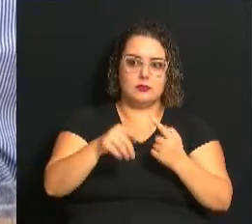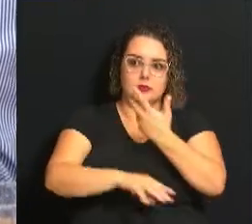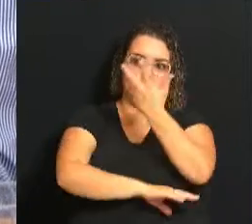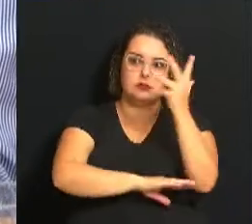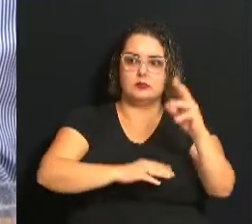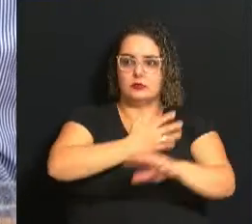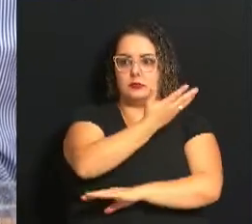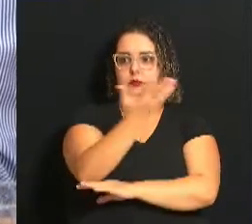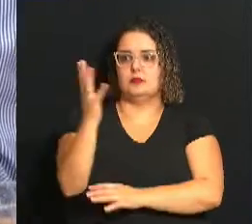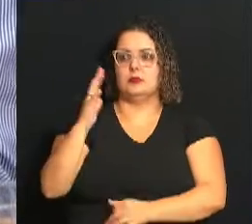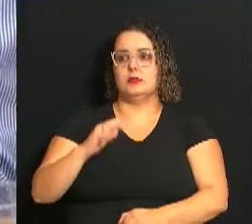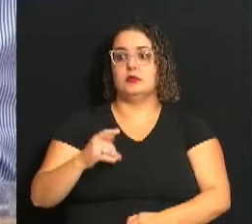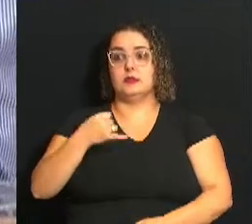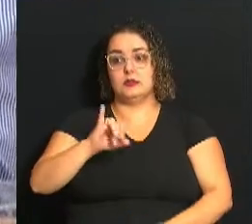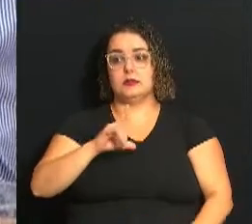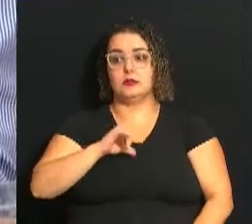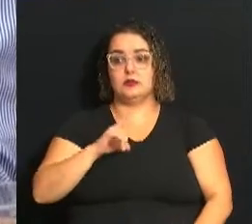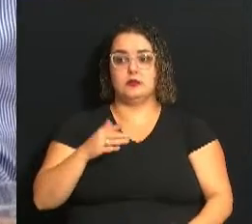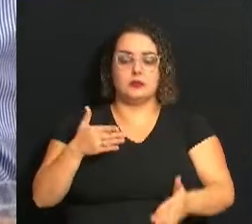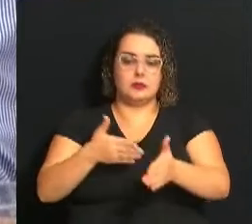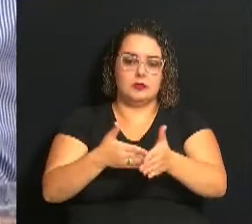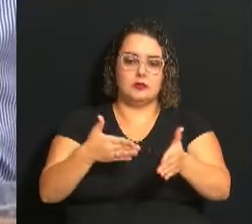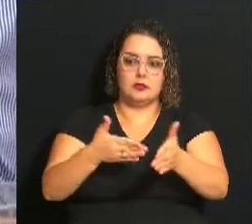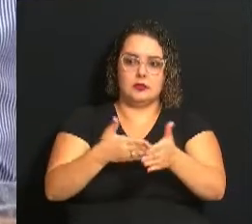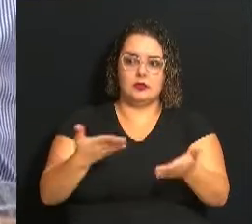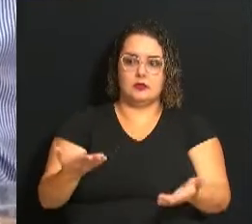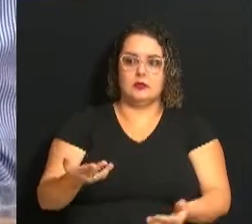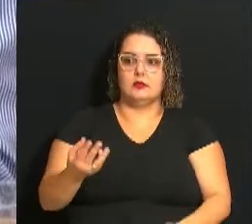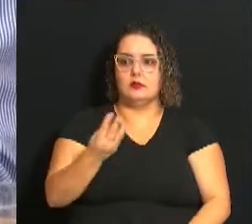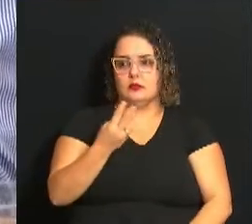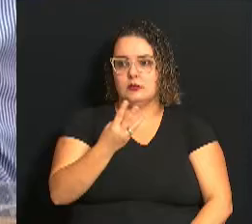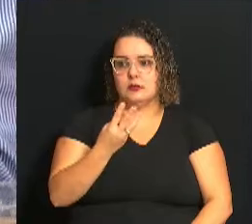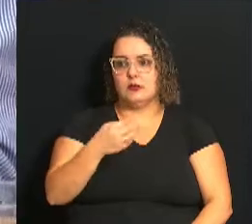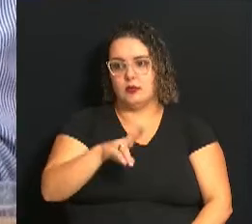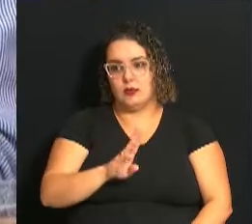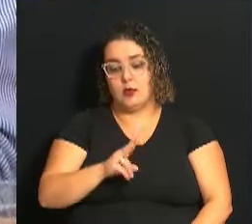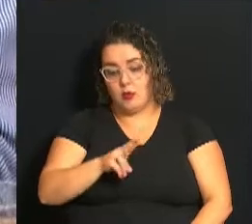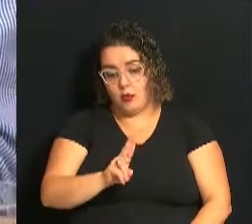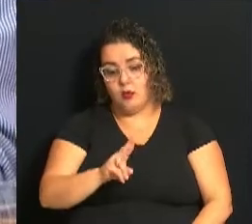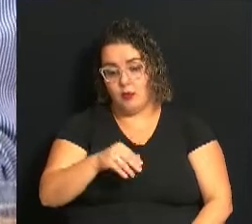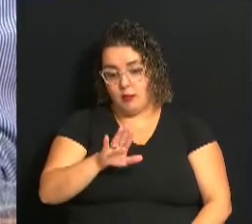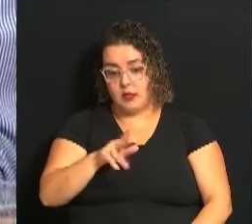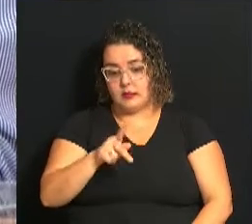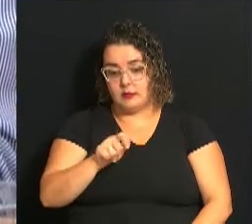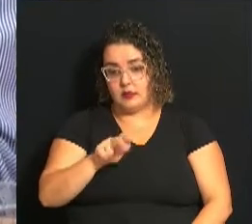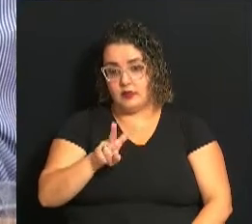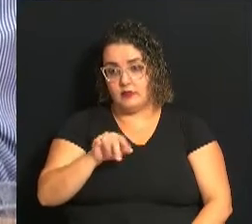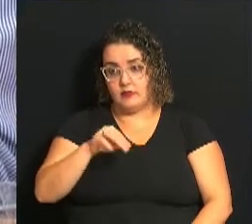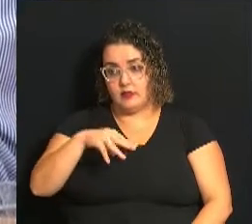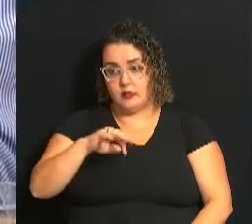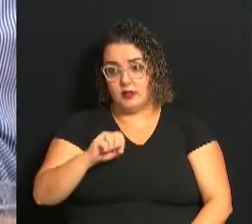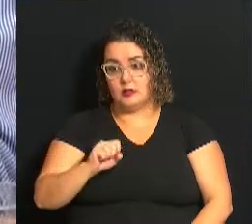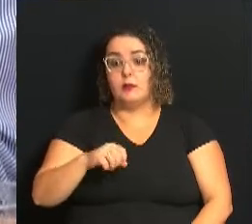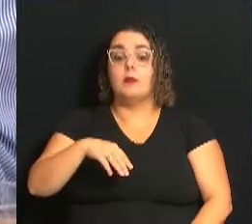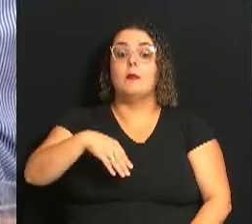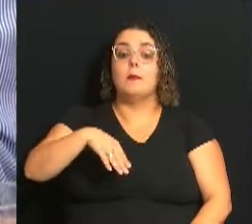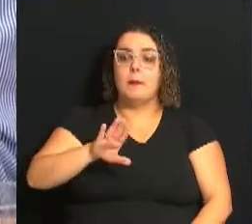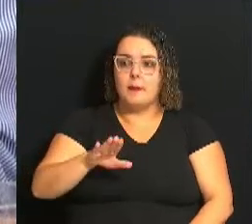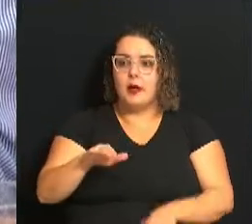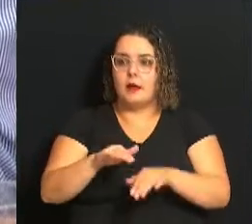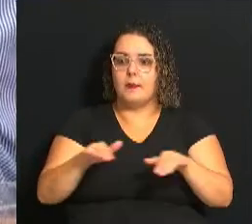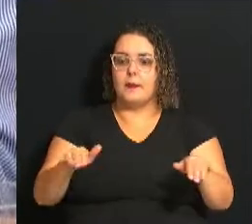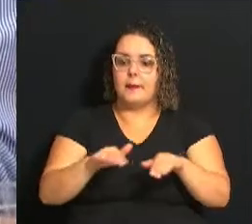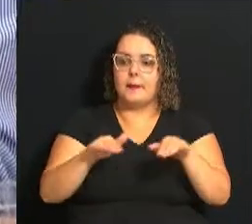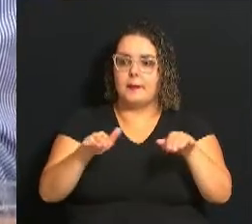essa restrição em relação a ter o terceiro ou mais pavimentos, dependendo. Então, quanto mais pavimentos tiver,